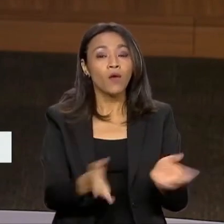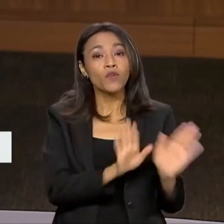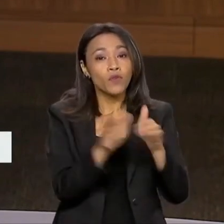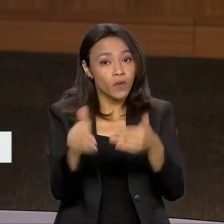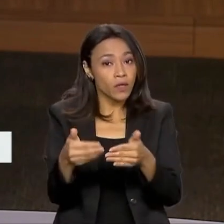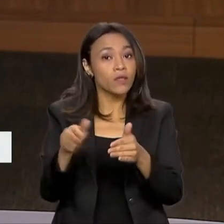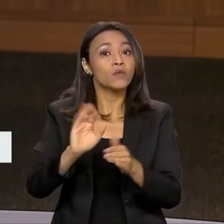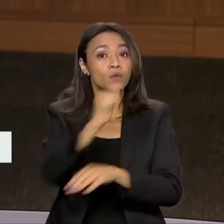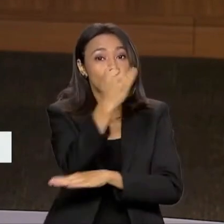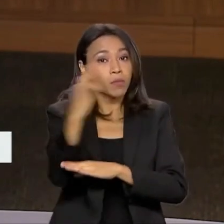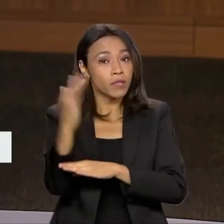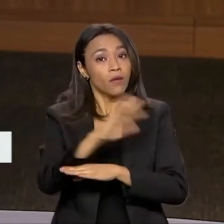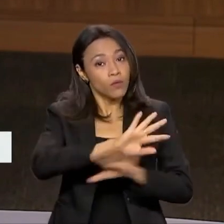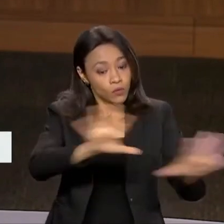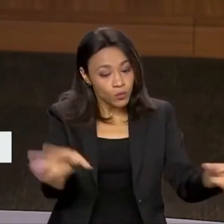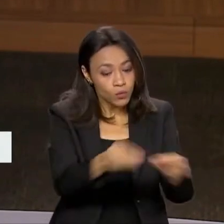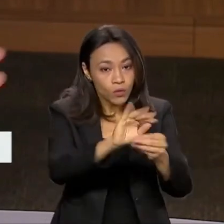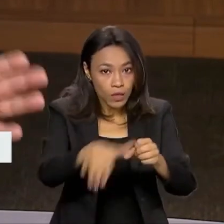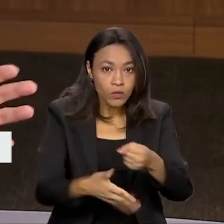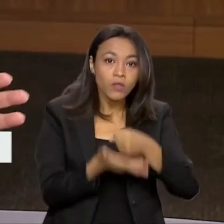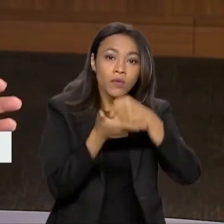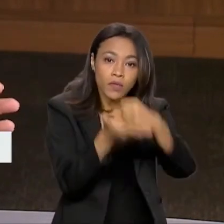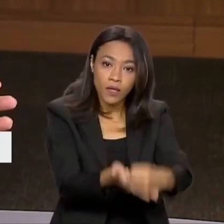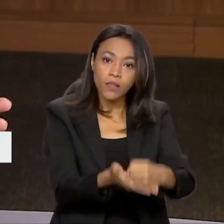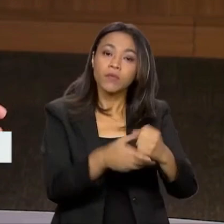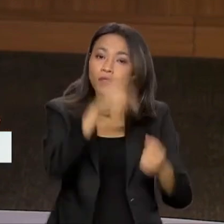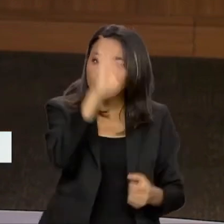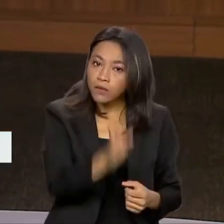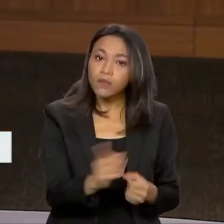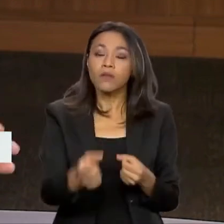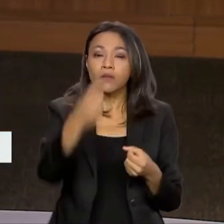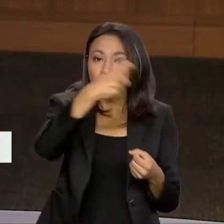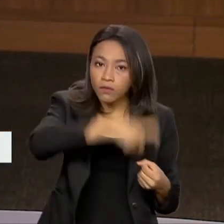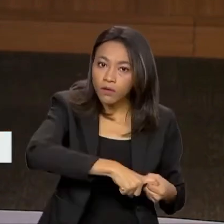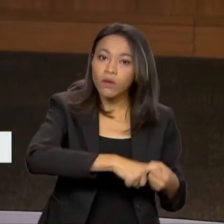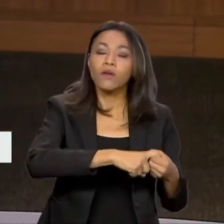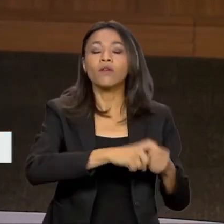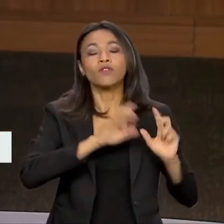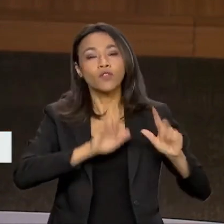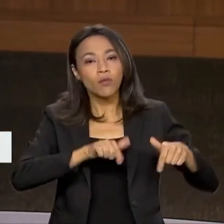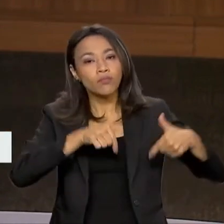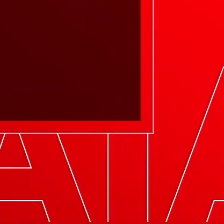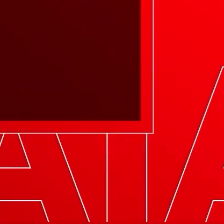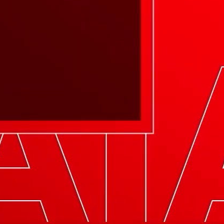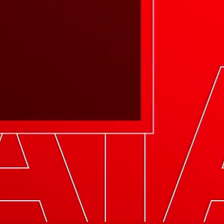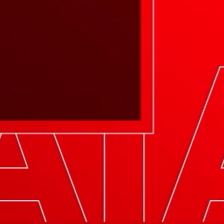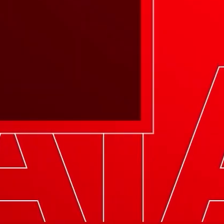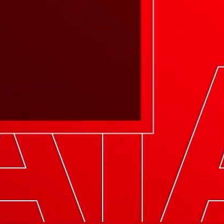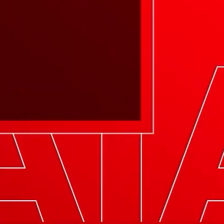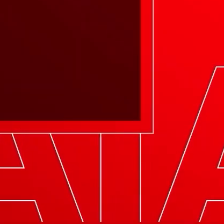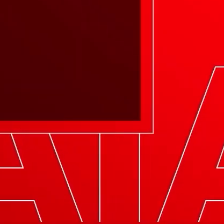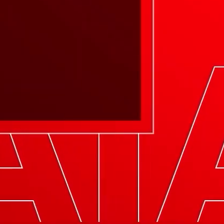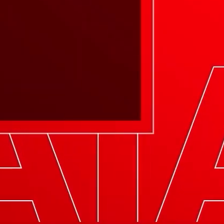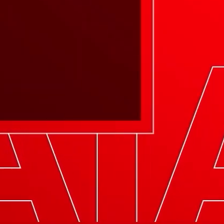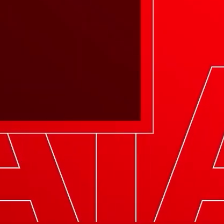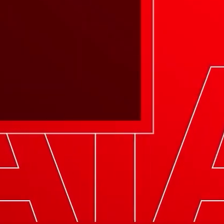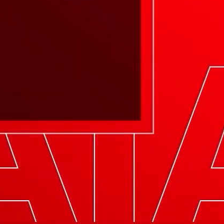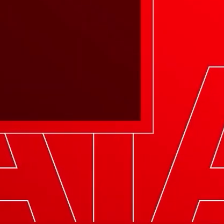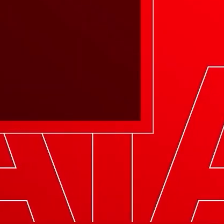três coisas tem que andar juntas para o Brasil voltar a figurar com um polo de atração de investimentos no mundo